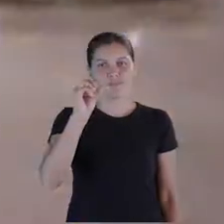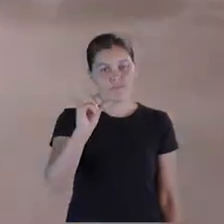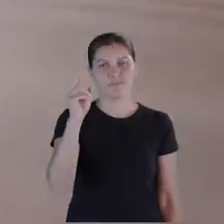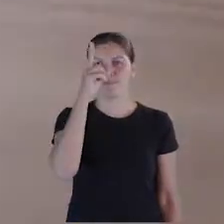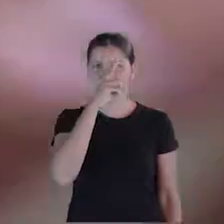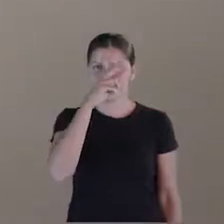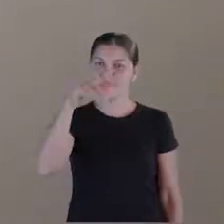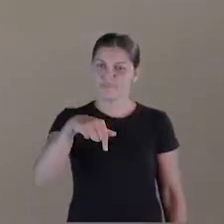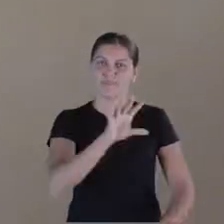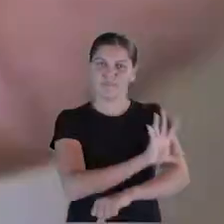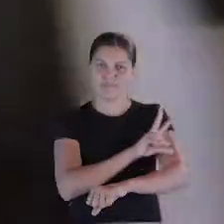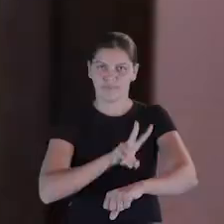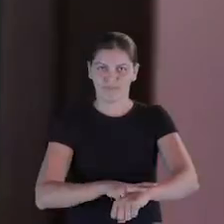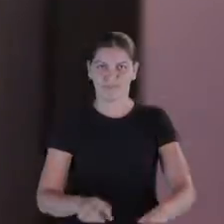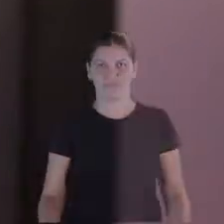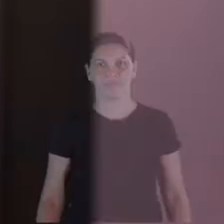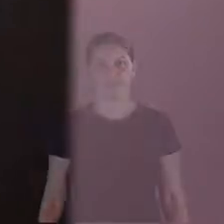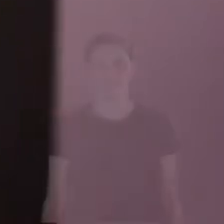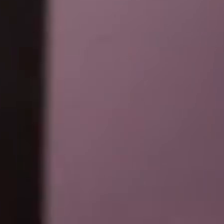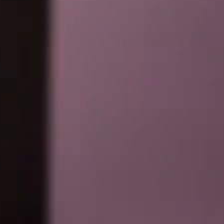minha história com Campo Verde.